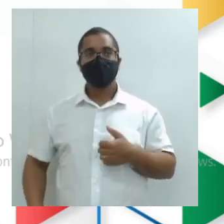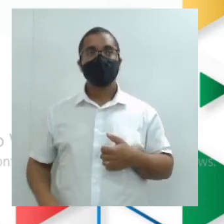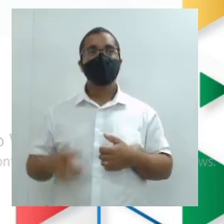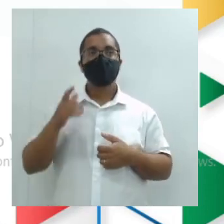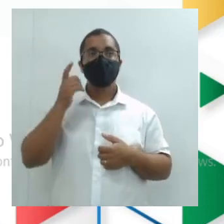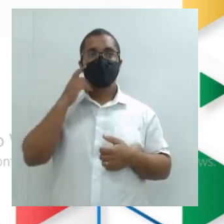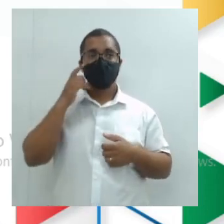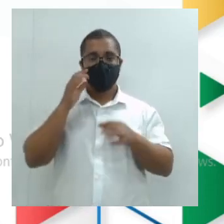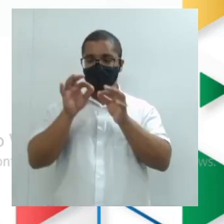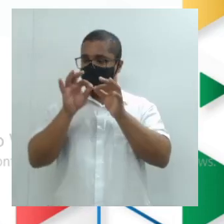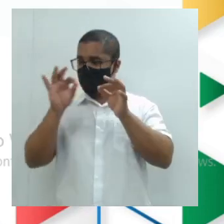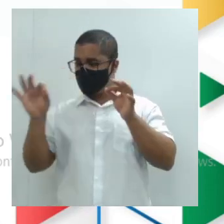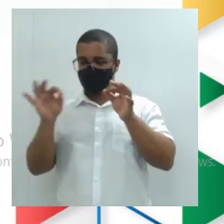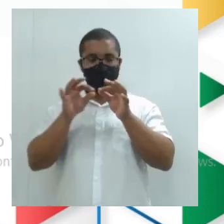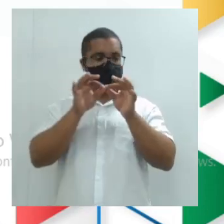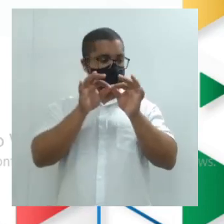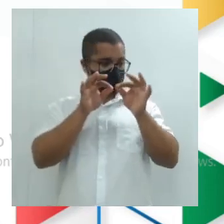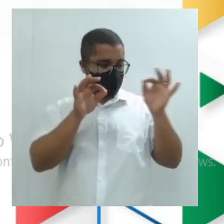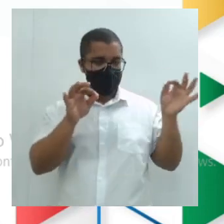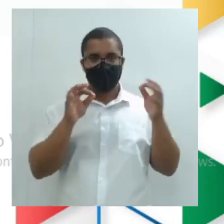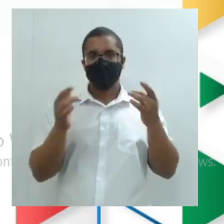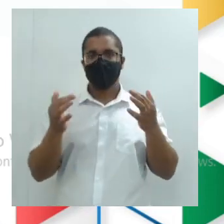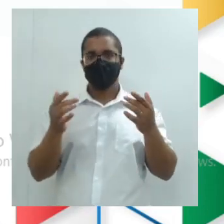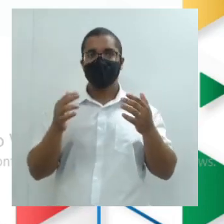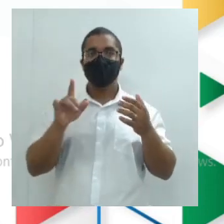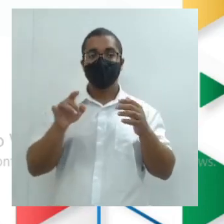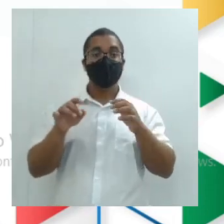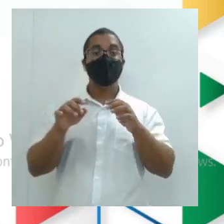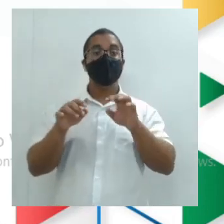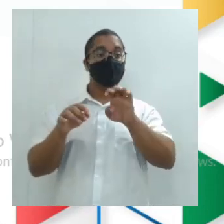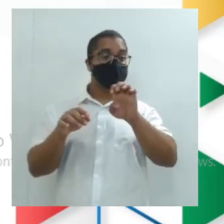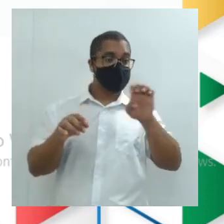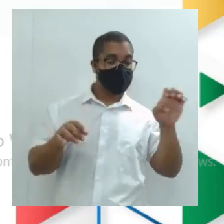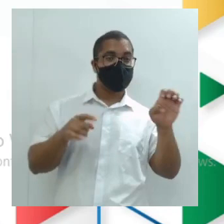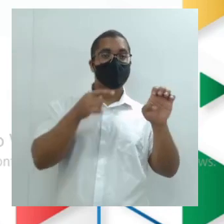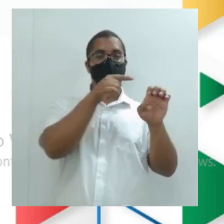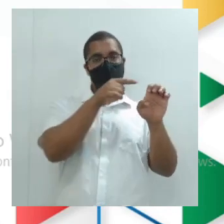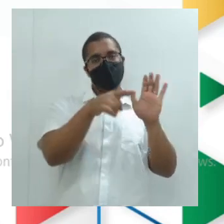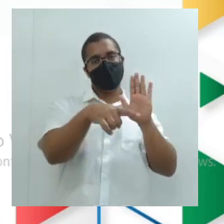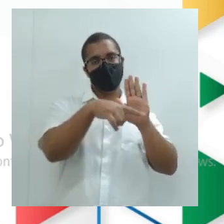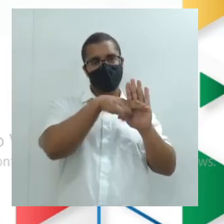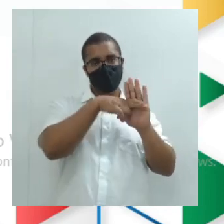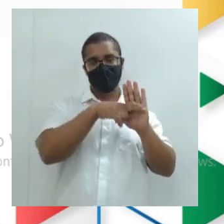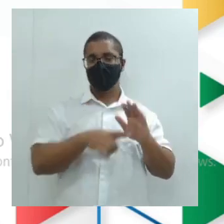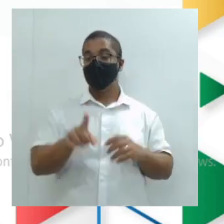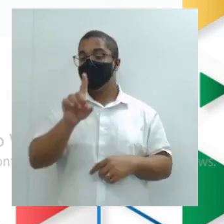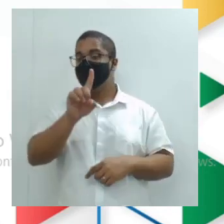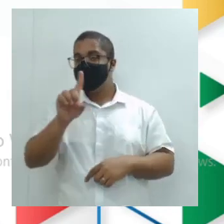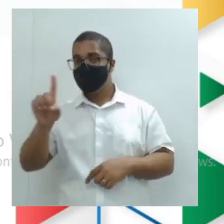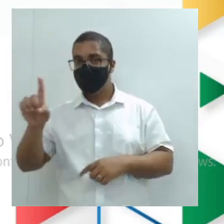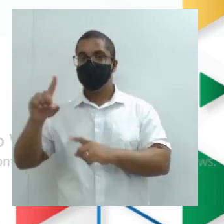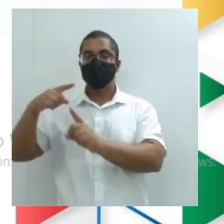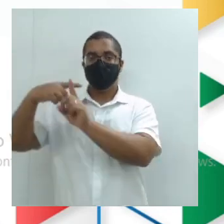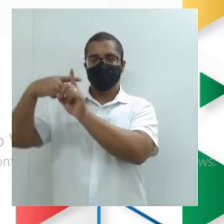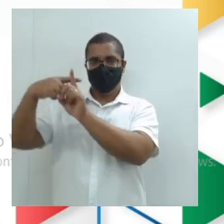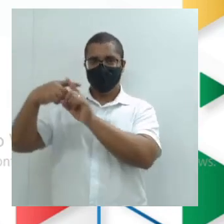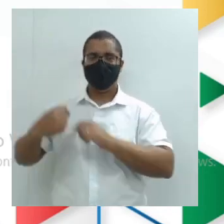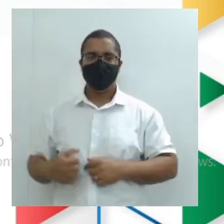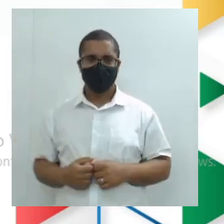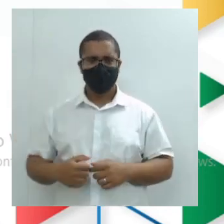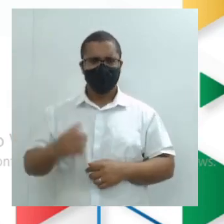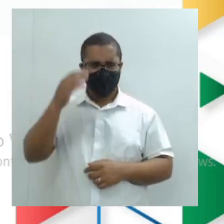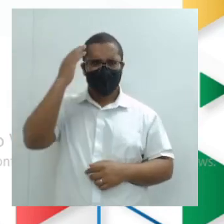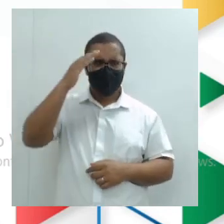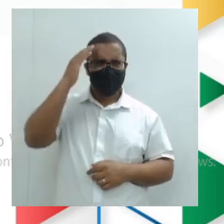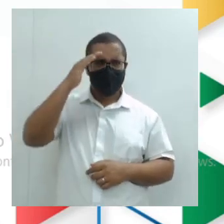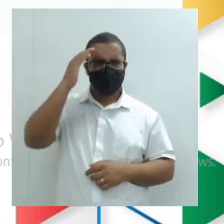mesma unidade de medida serve. No teu lado esquerdo, o sentido é negativo e no teu lado direito, o sentido é positivo. Deu para